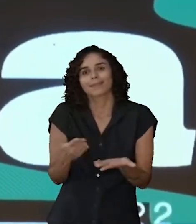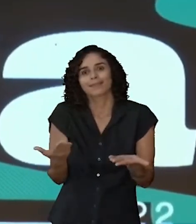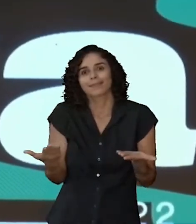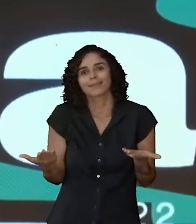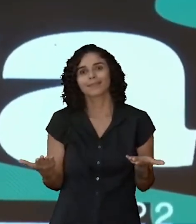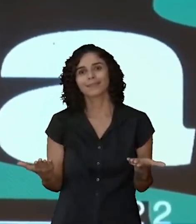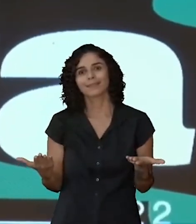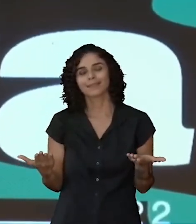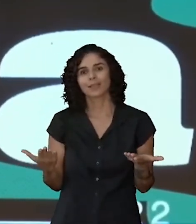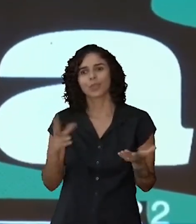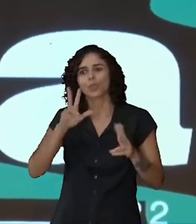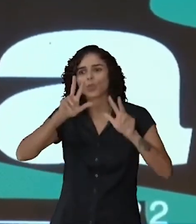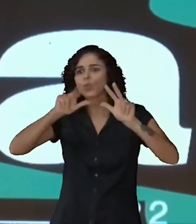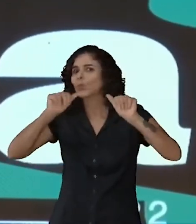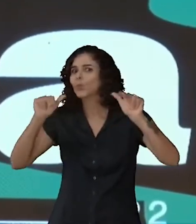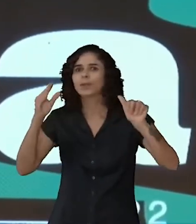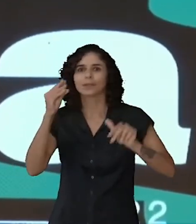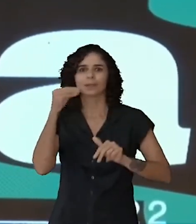Mas você quer ter.